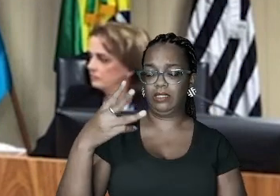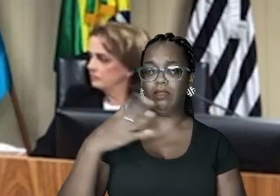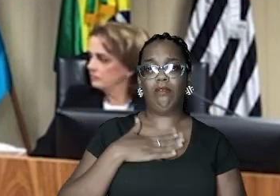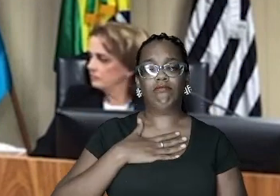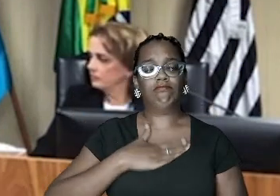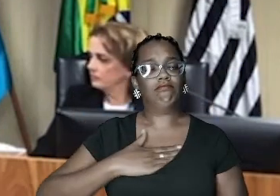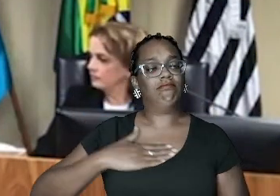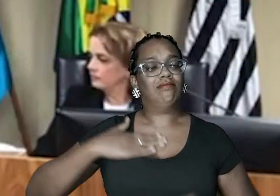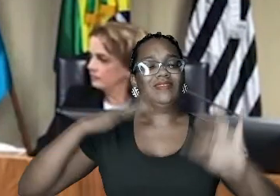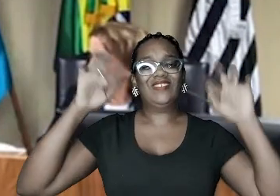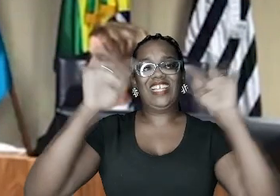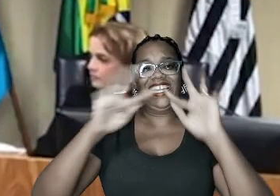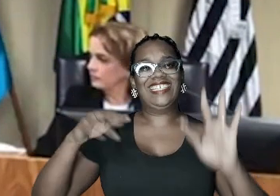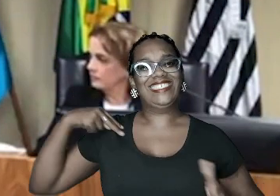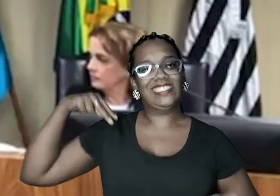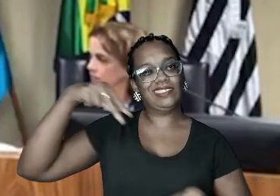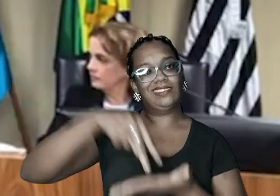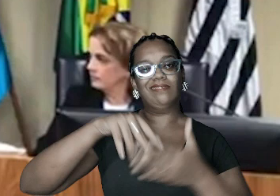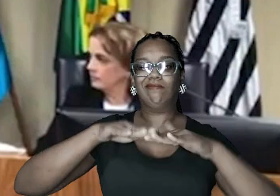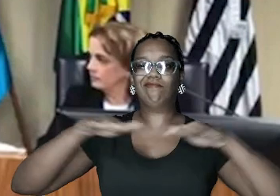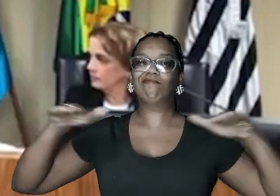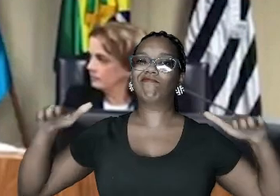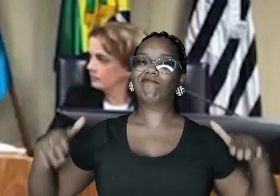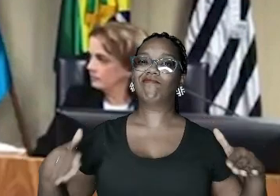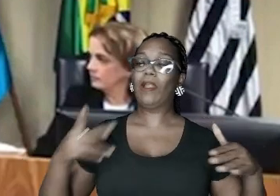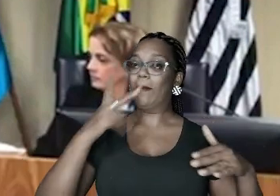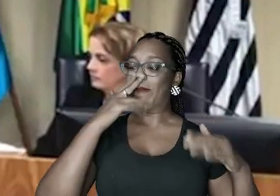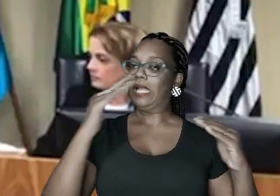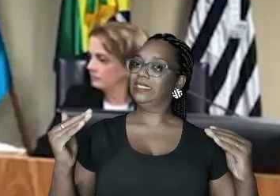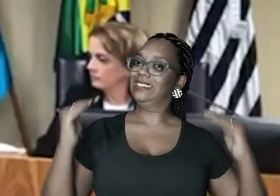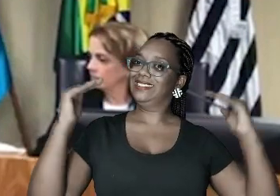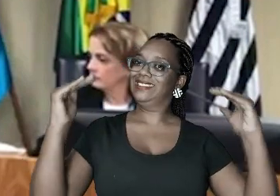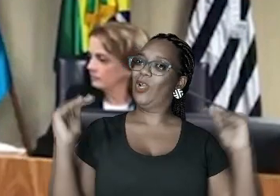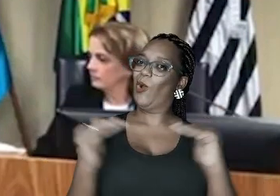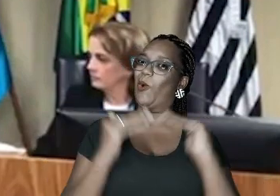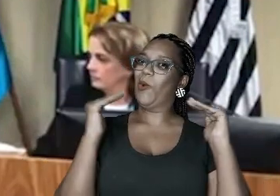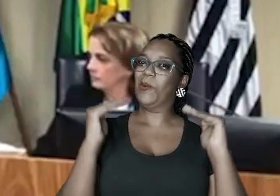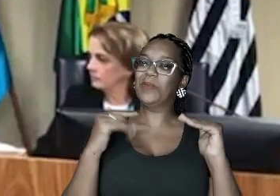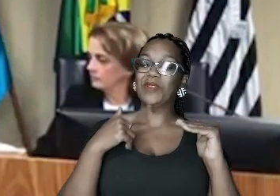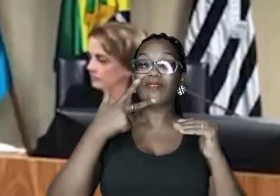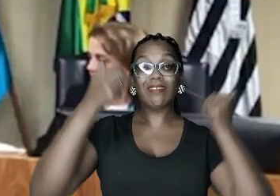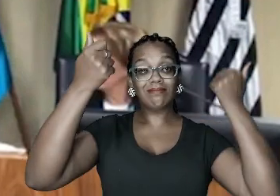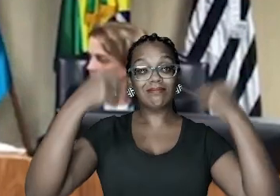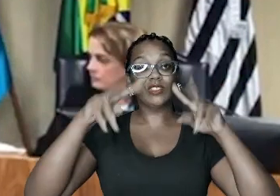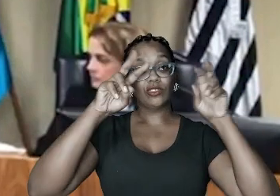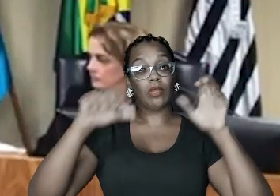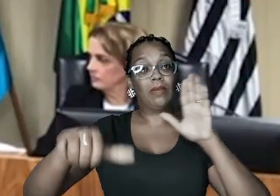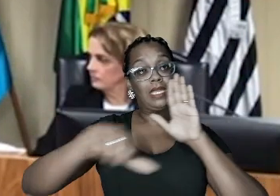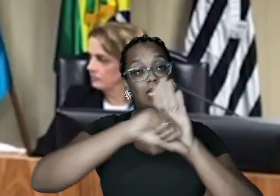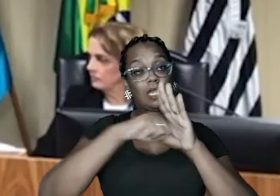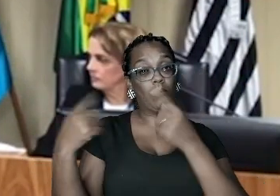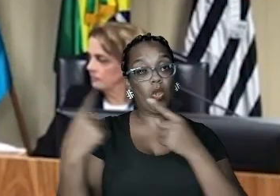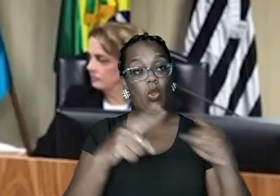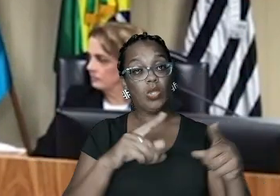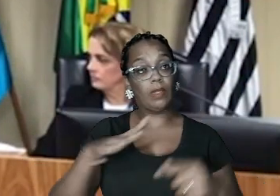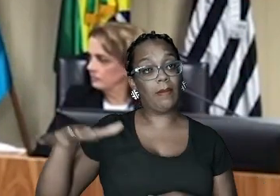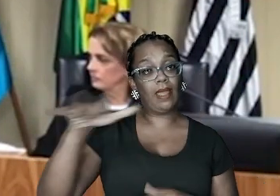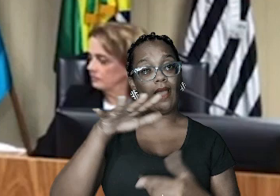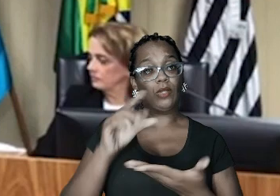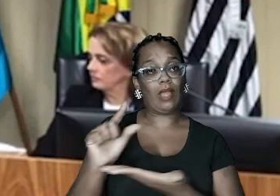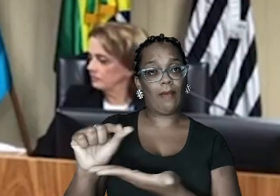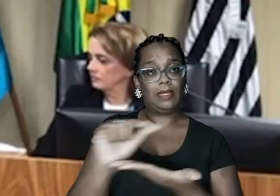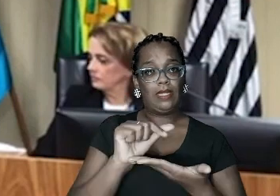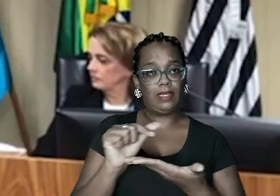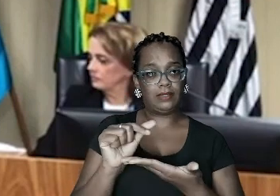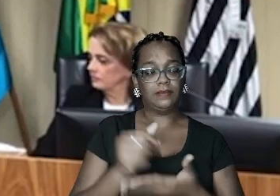de vir a este tribunal que me parece foram mais do que adequado para falar sobre os crimes contra o mercado de capitais o Alexandre foi muito